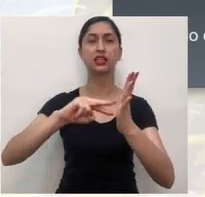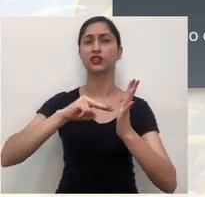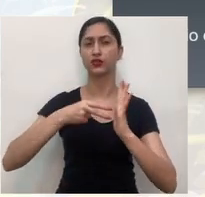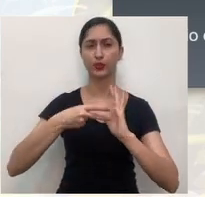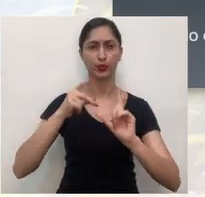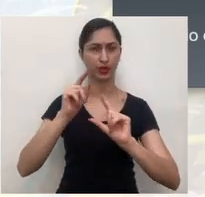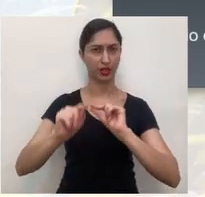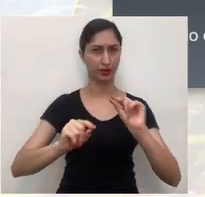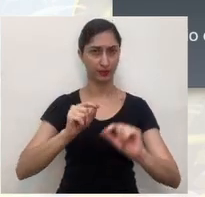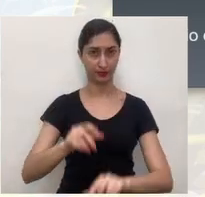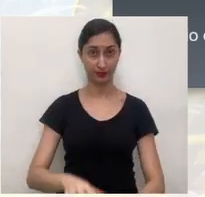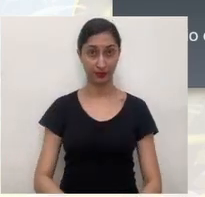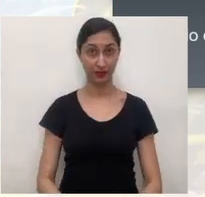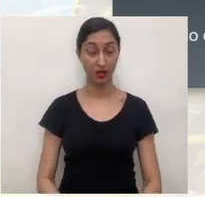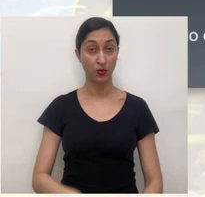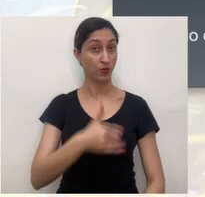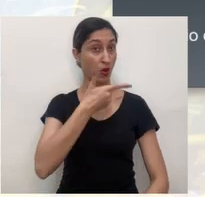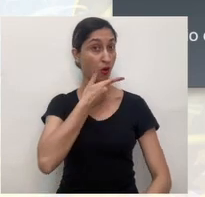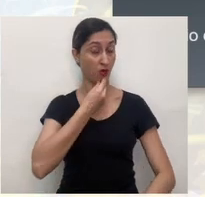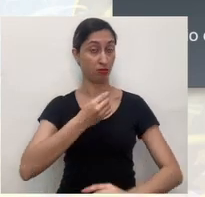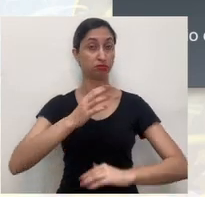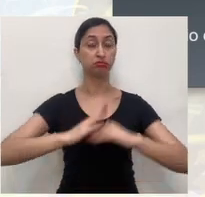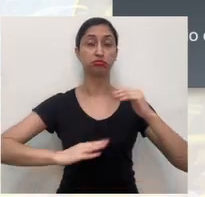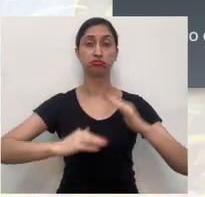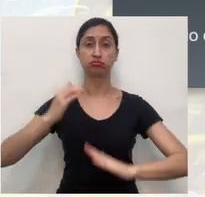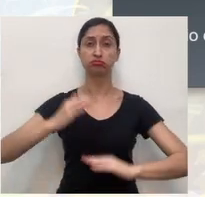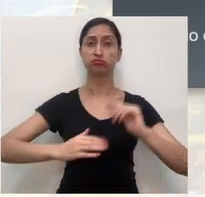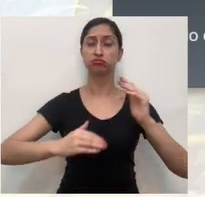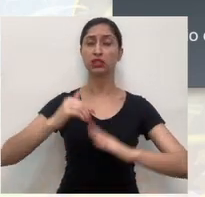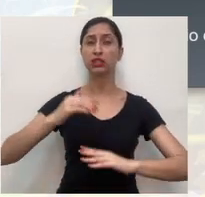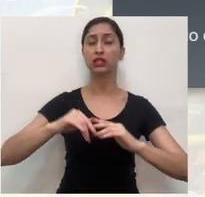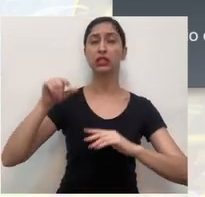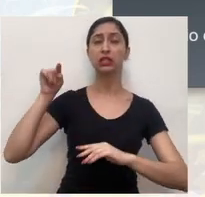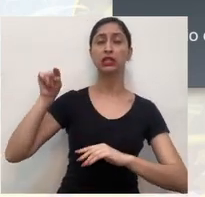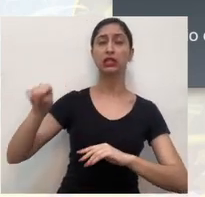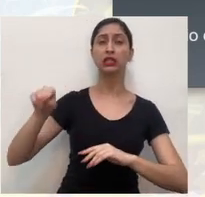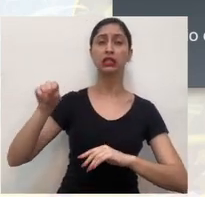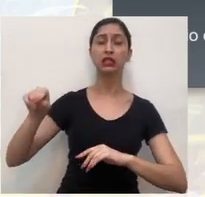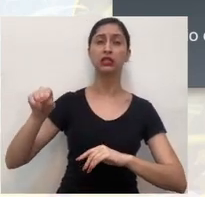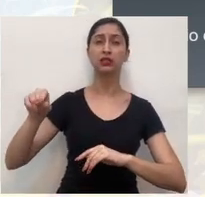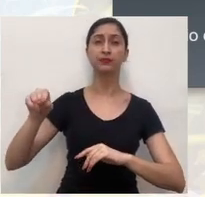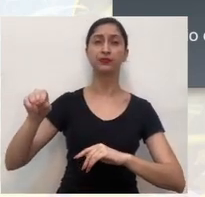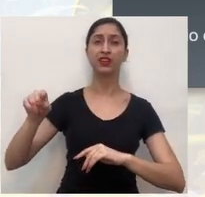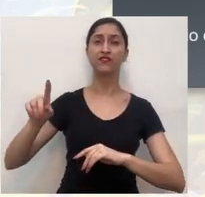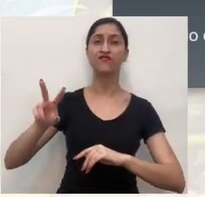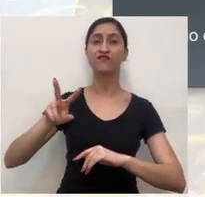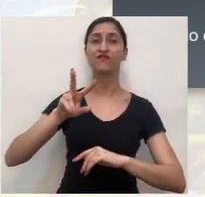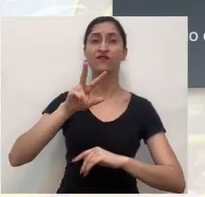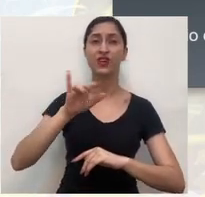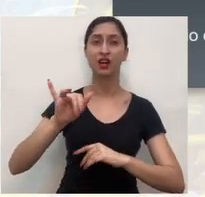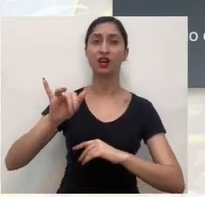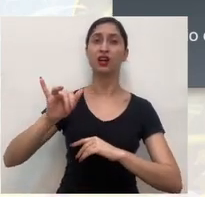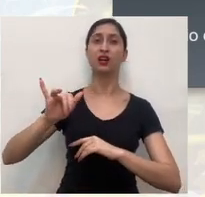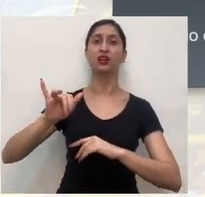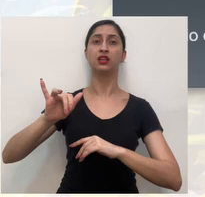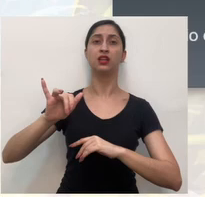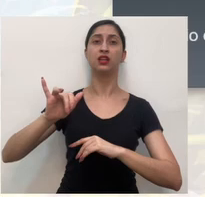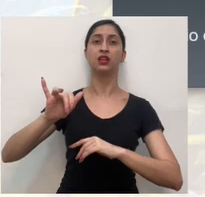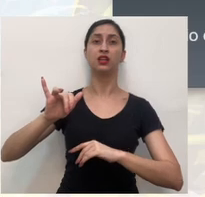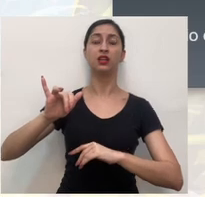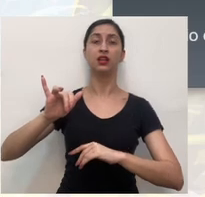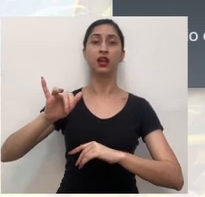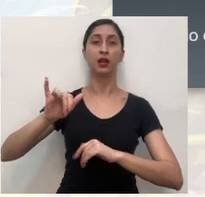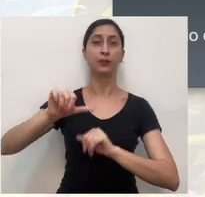que o Burle Marx foi depurando o tipo de desenho em relação ao lugar onde ele